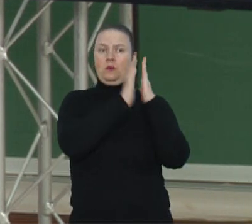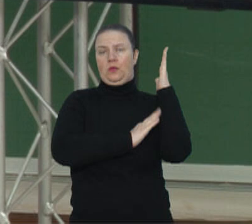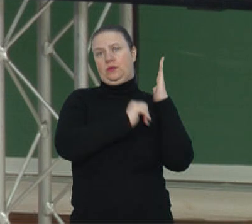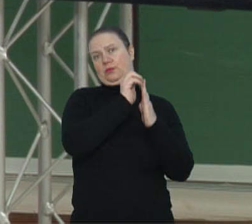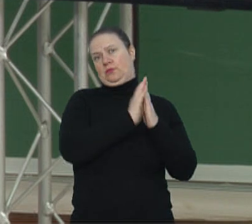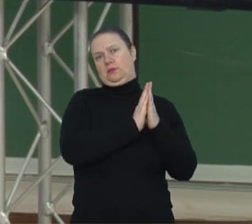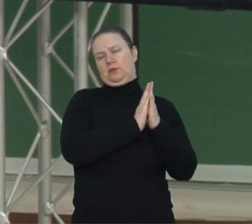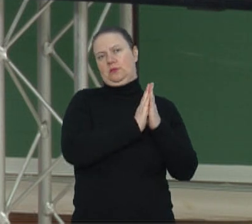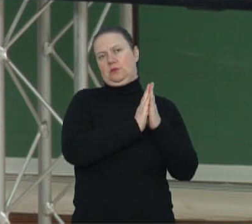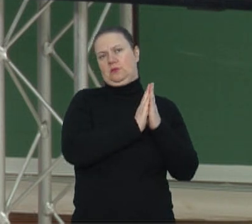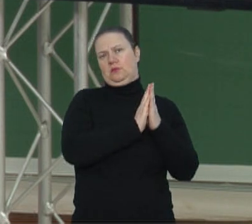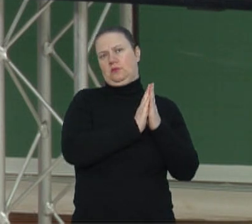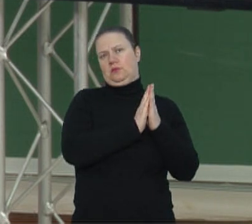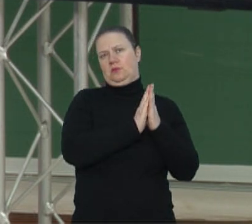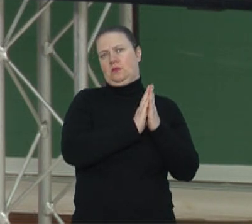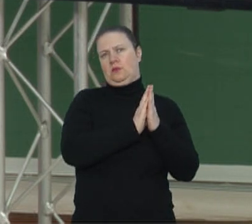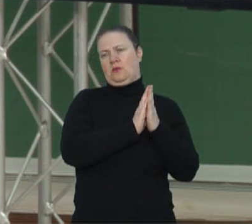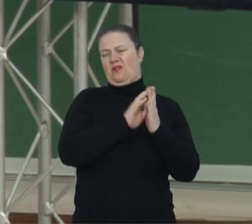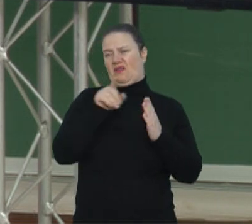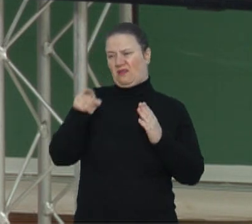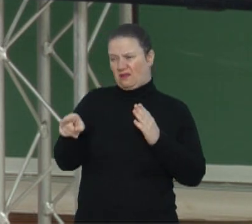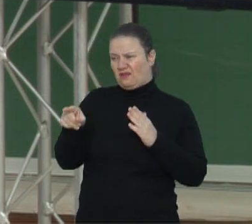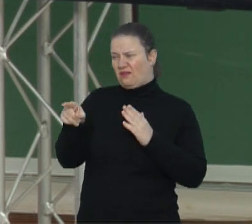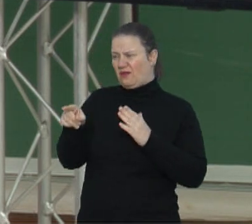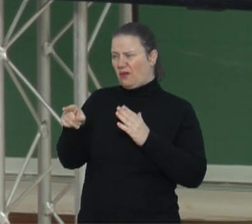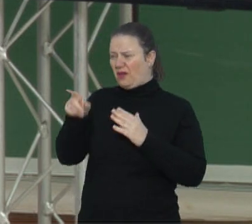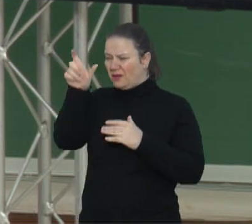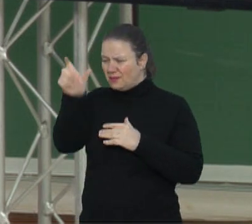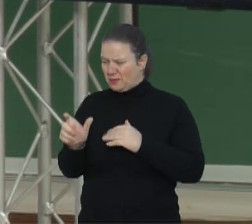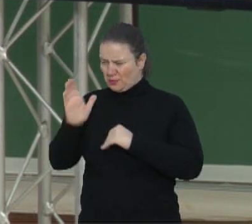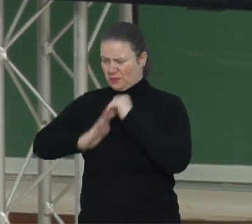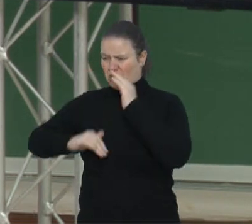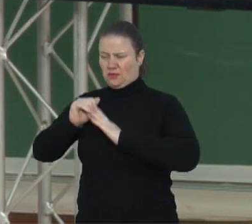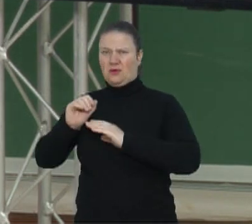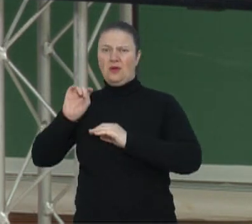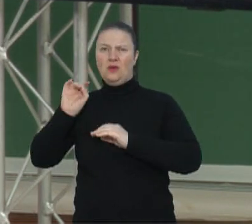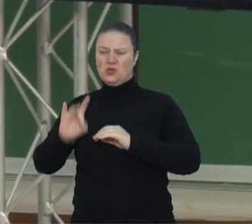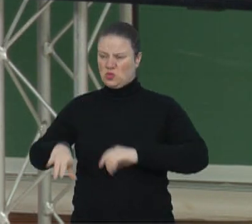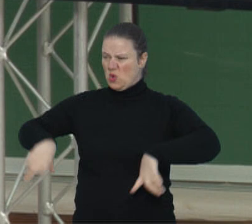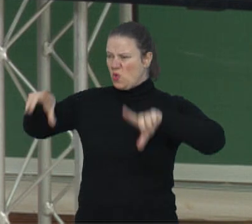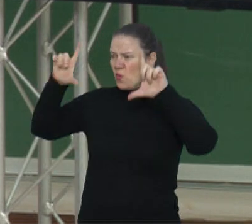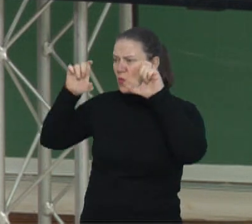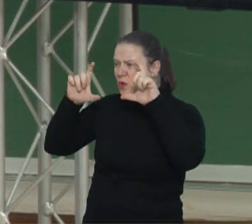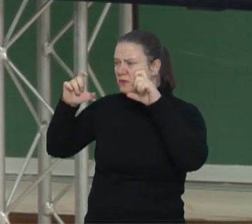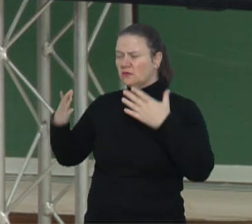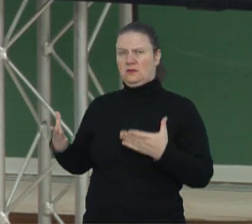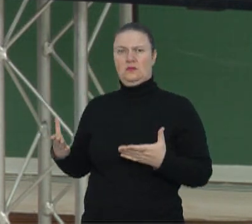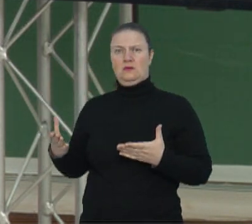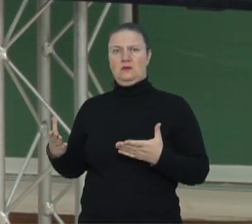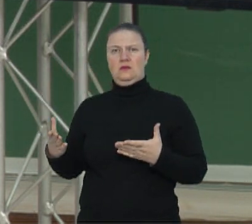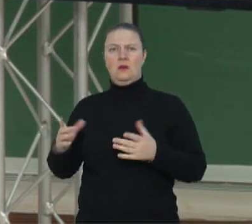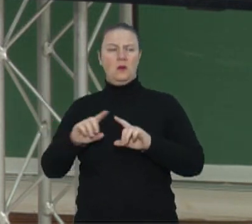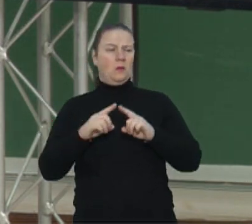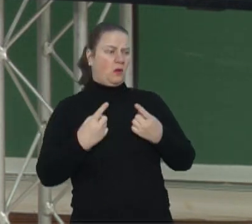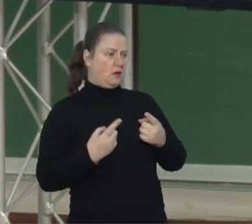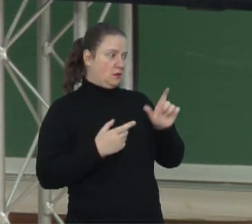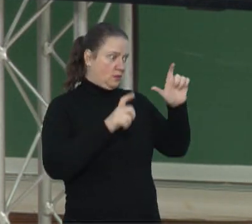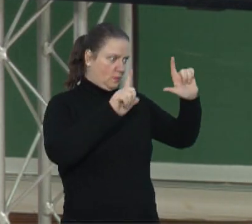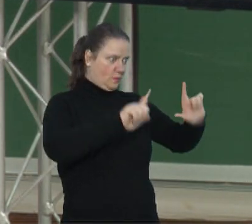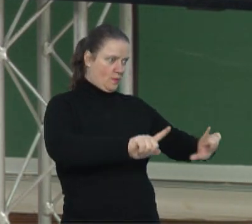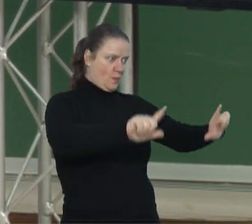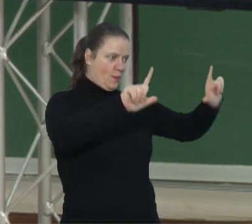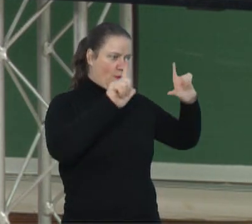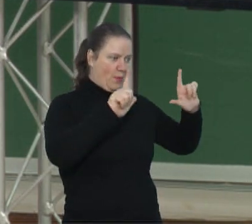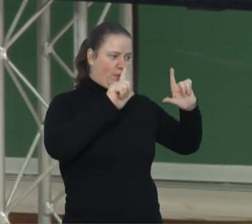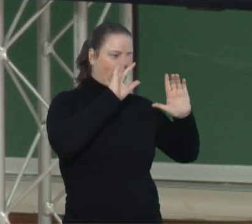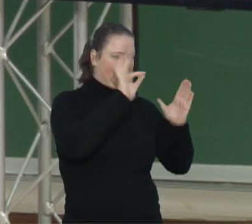bater apertar um botão para se tirar uma foto. Então, não se é um artista porque se tira uma foto. Então, eles